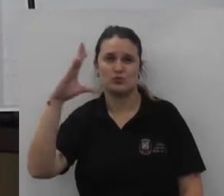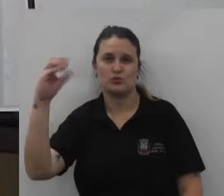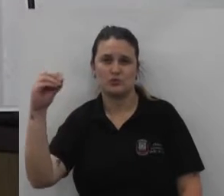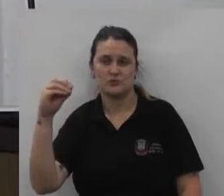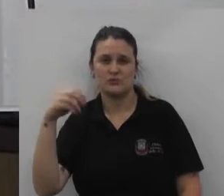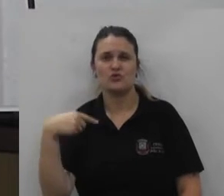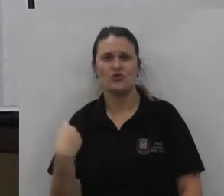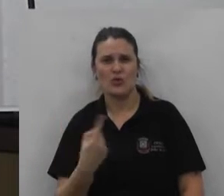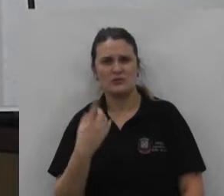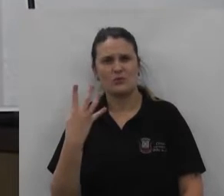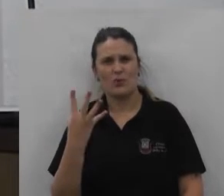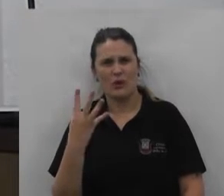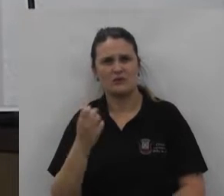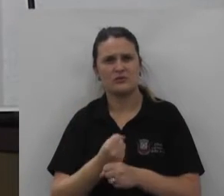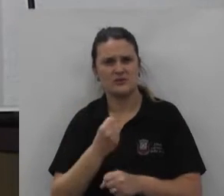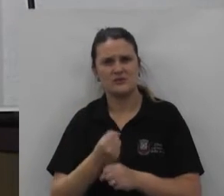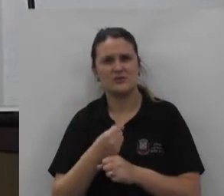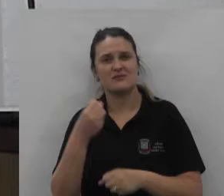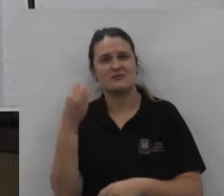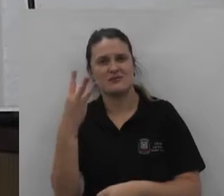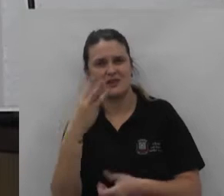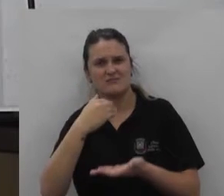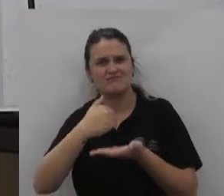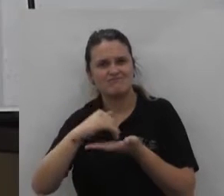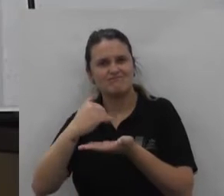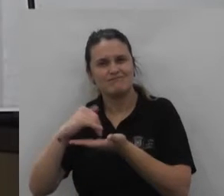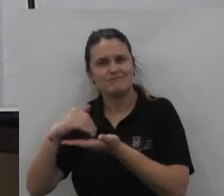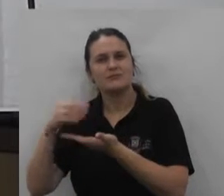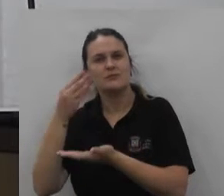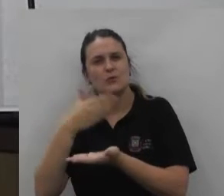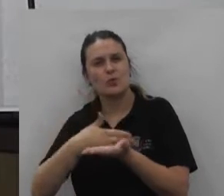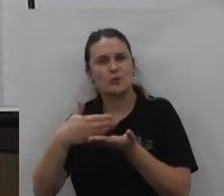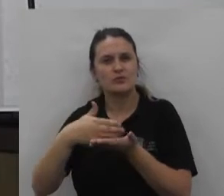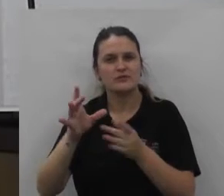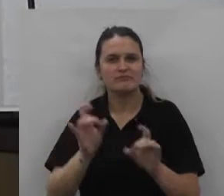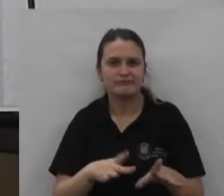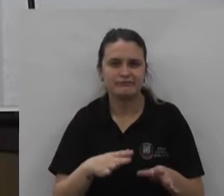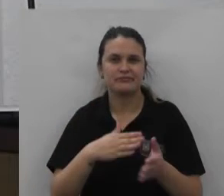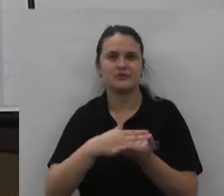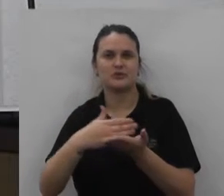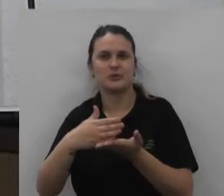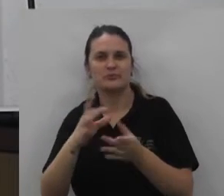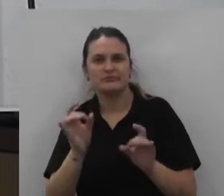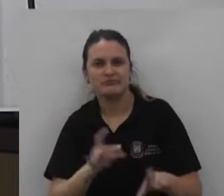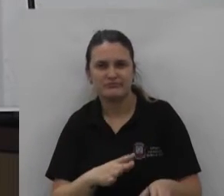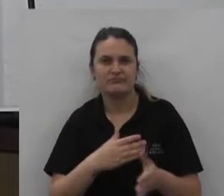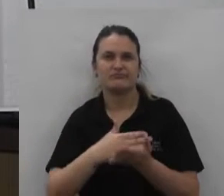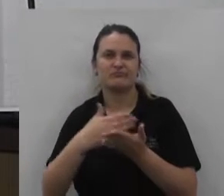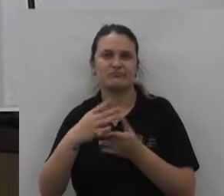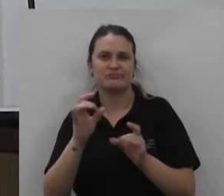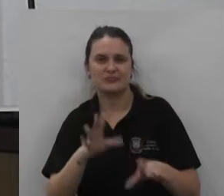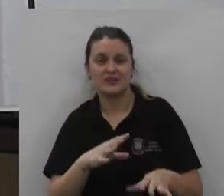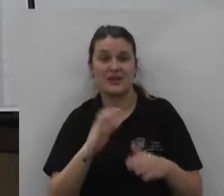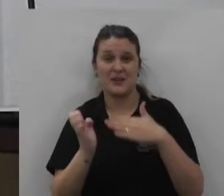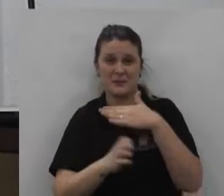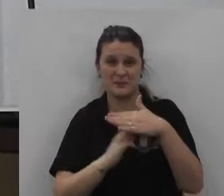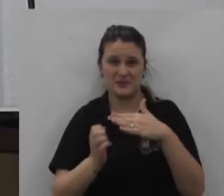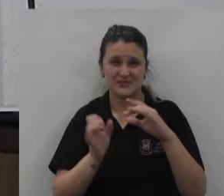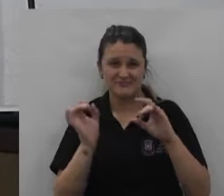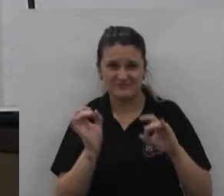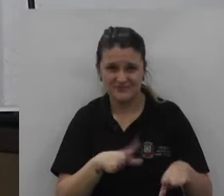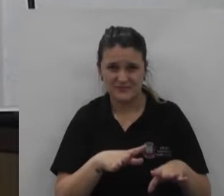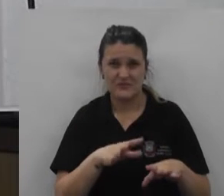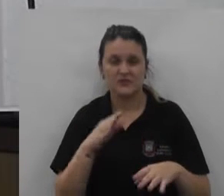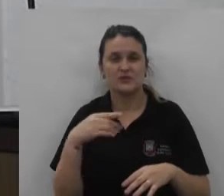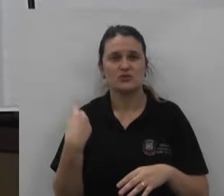Nós passamos 4 anos com 3 licitações, que a empresa começou, abandonou, e também, pessoal, como uma empresa abandona, e todos nós